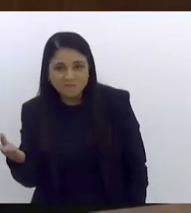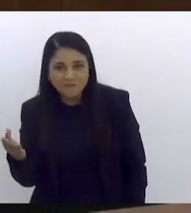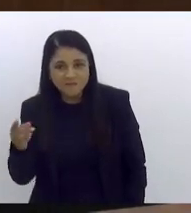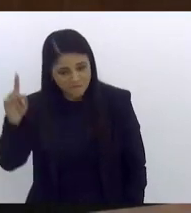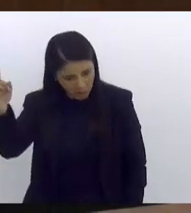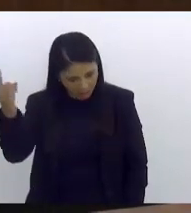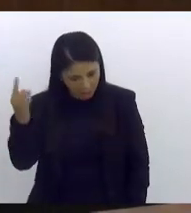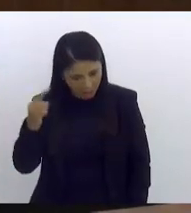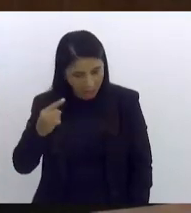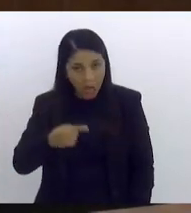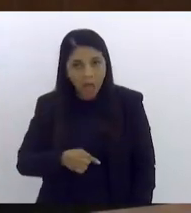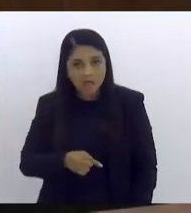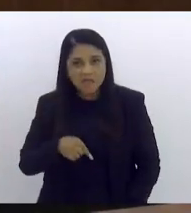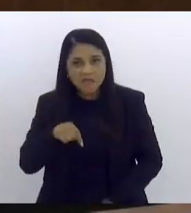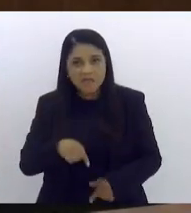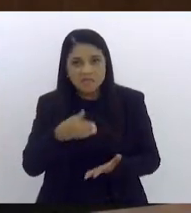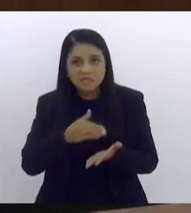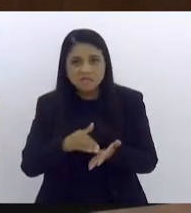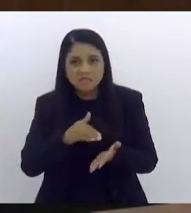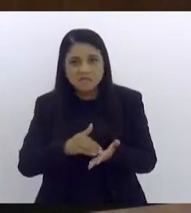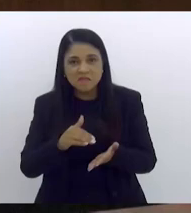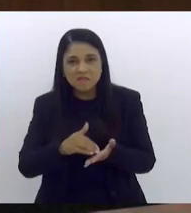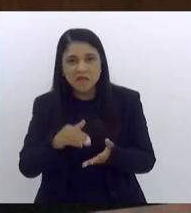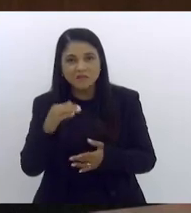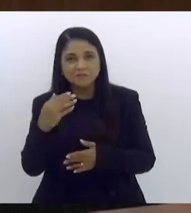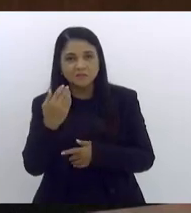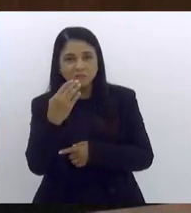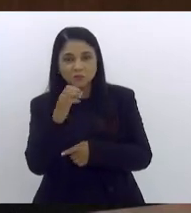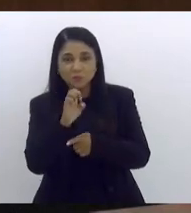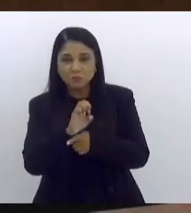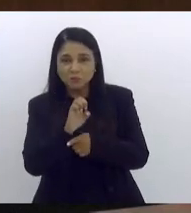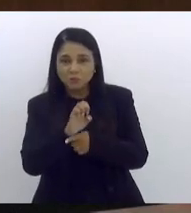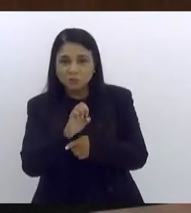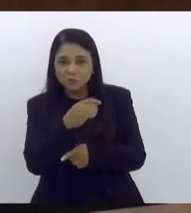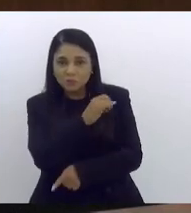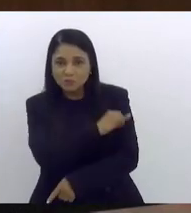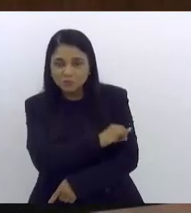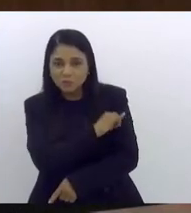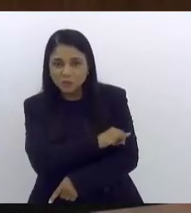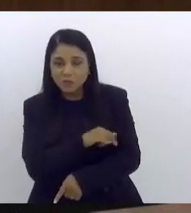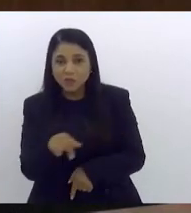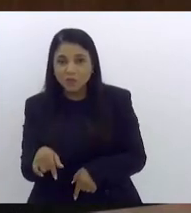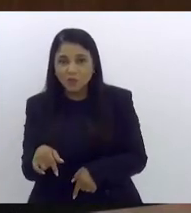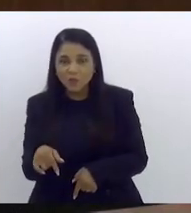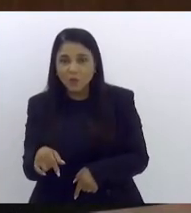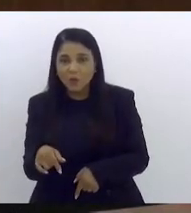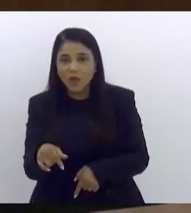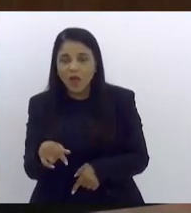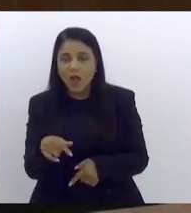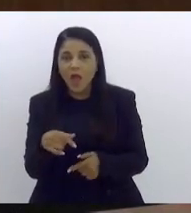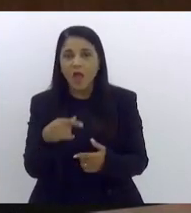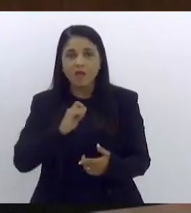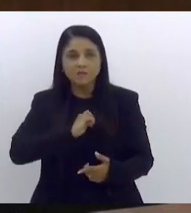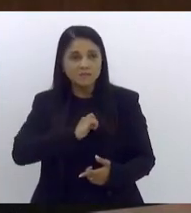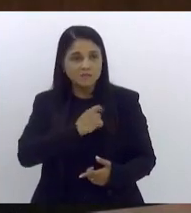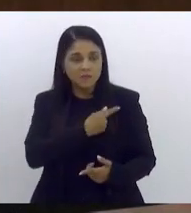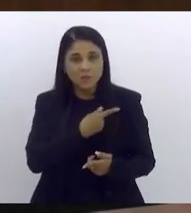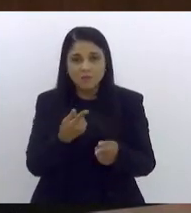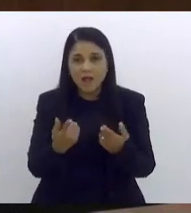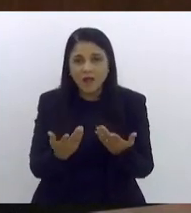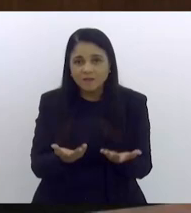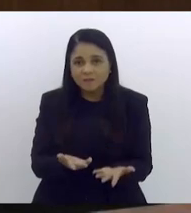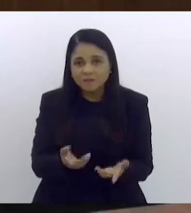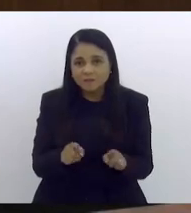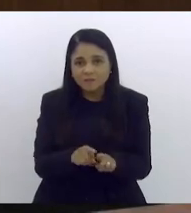Maricá. E o secretário de educação da Prefeitura do Rio é de São Gonçalo, que permitiu esse escárnio ontem,